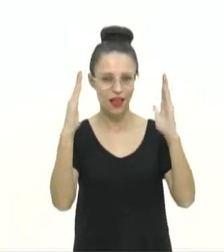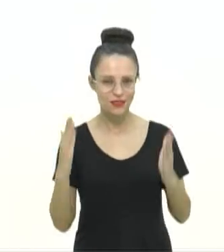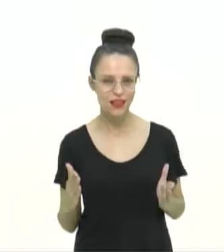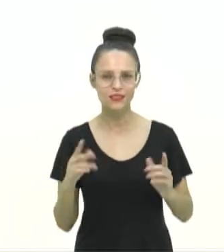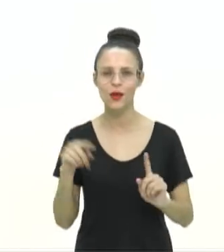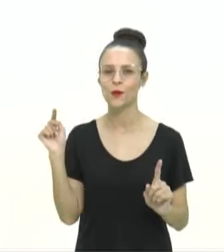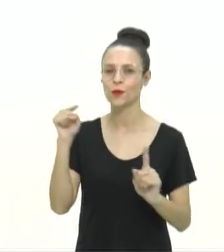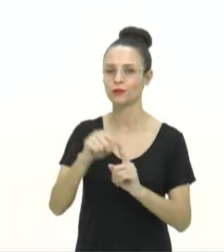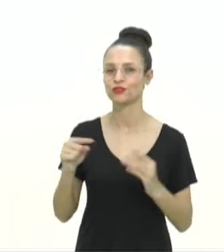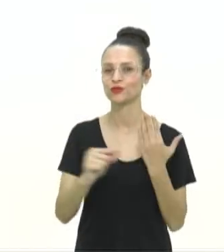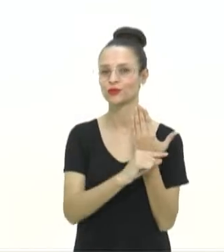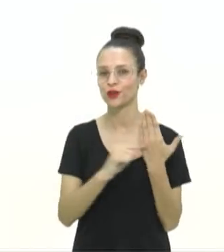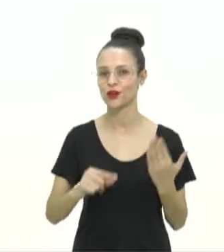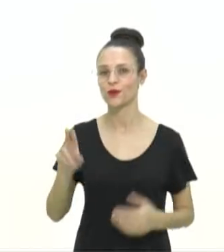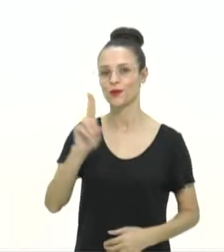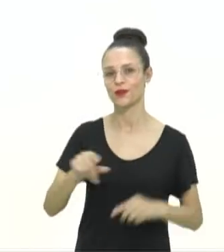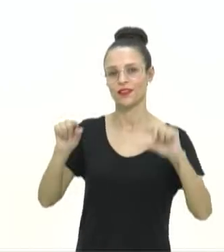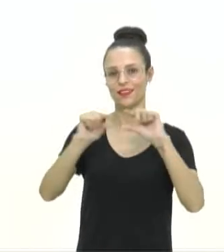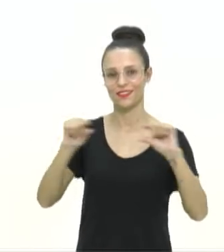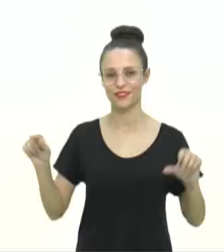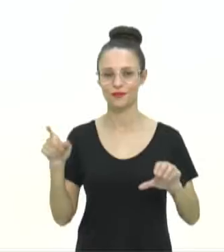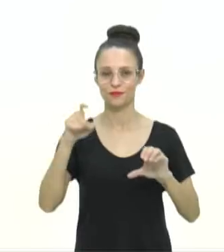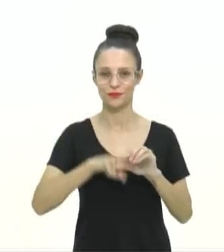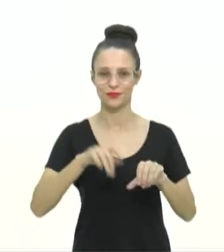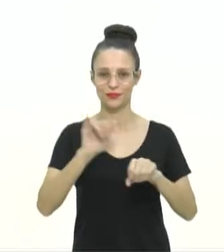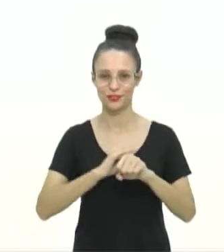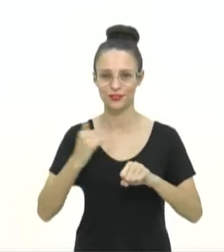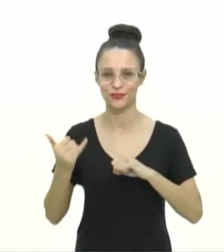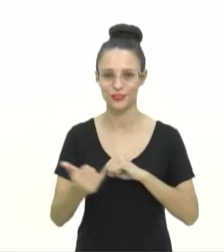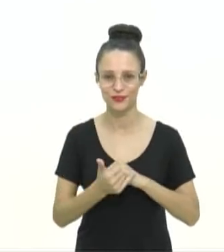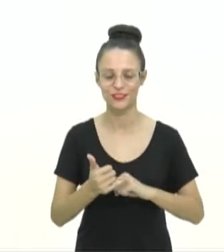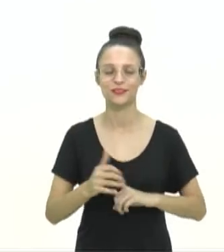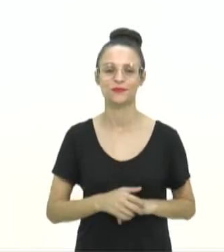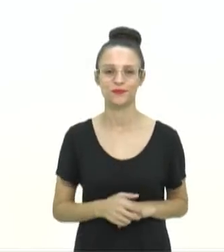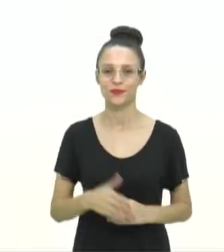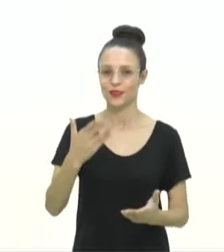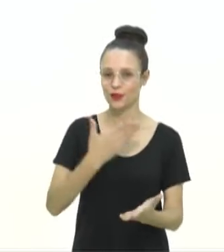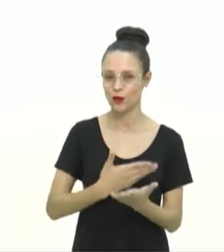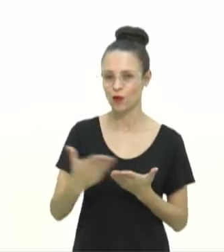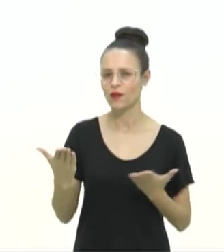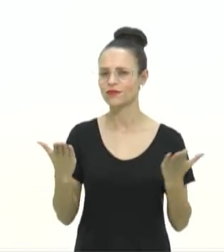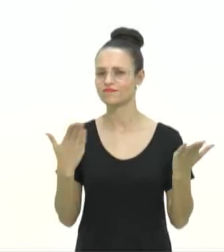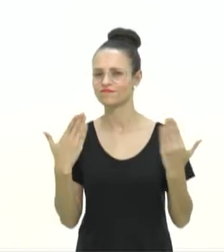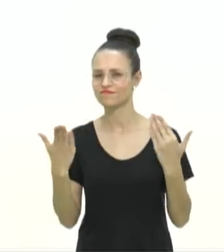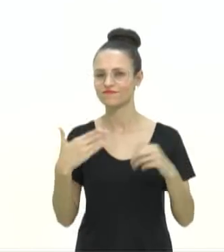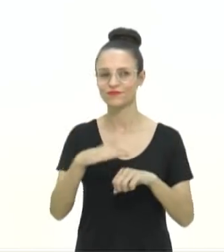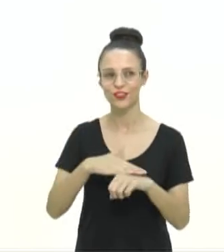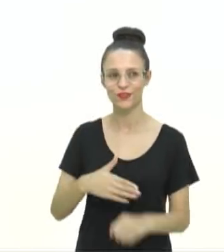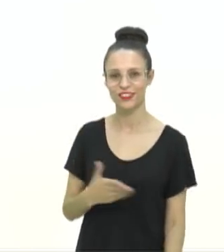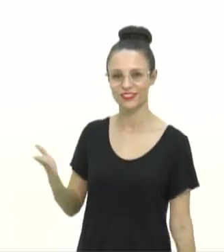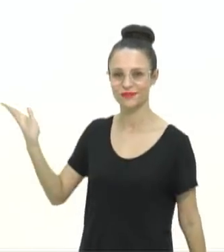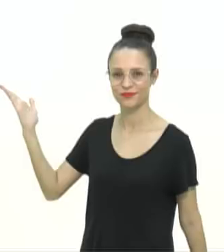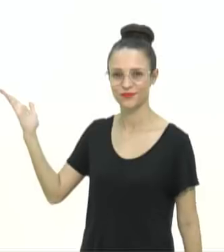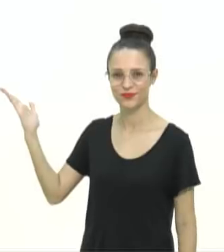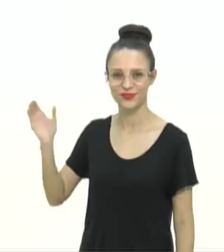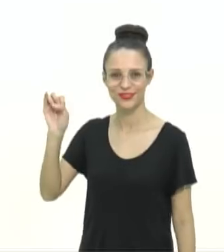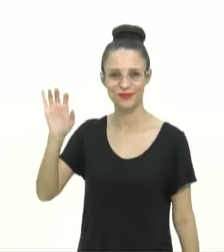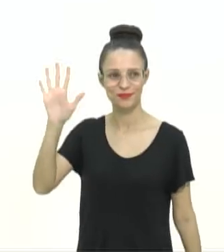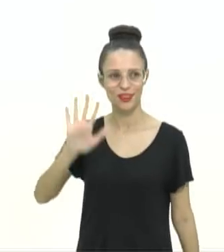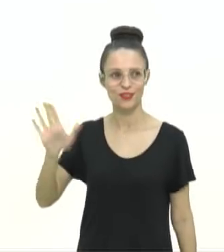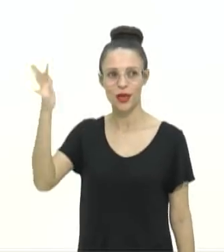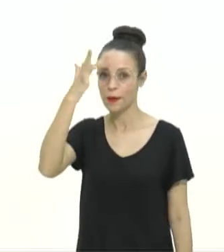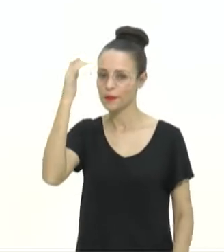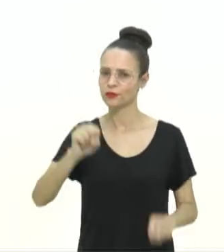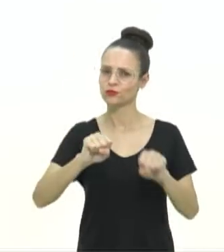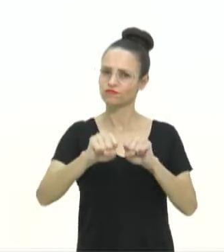autor no uso das orações subordinadas adjetivas. Para começo de conversa, eu coloquei uma imagem ali, uma